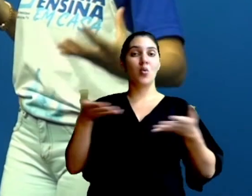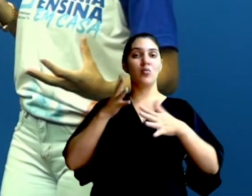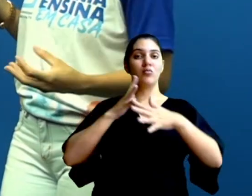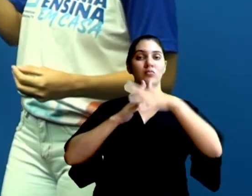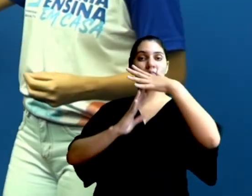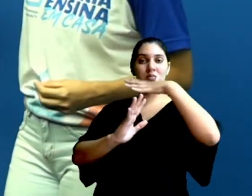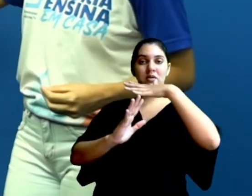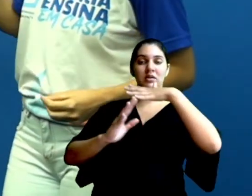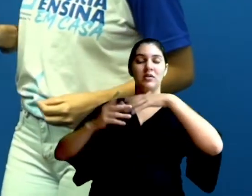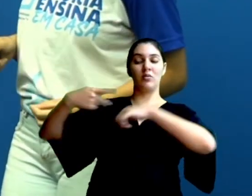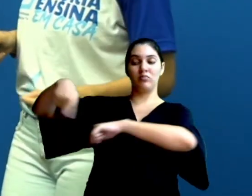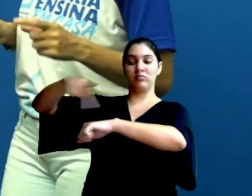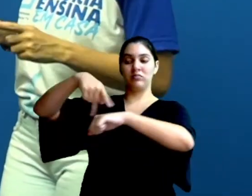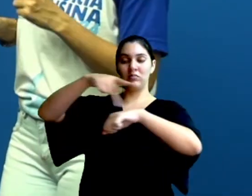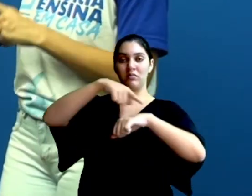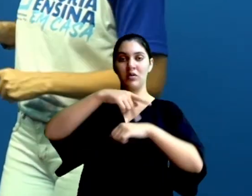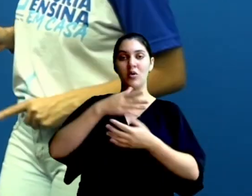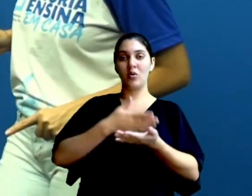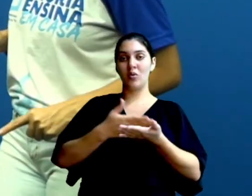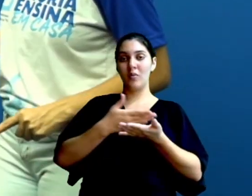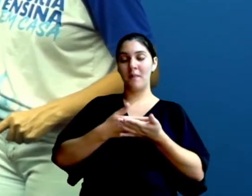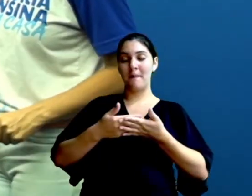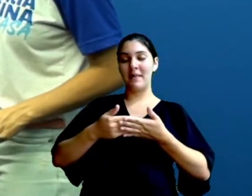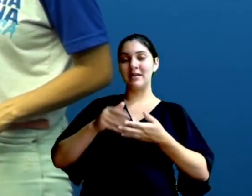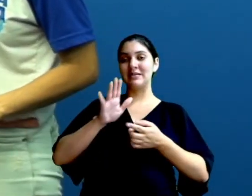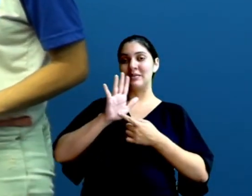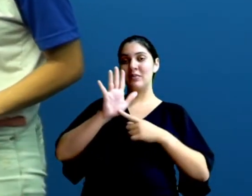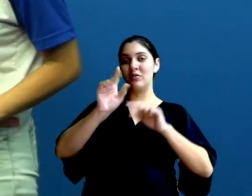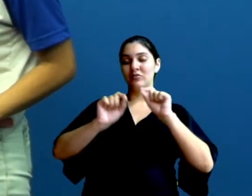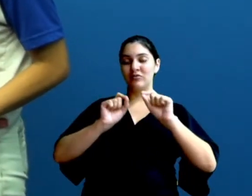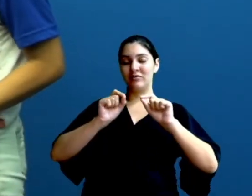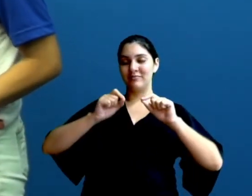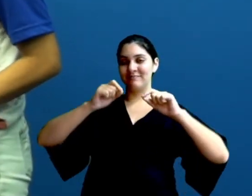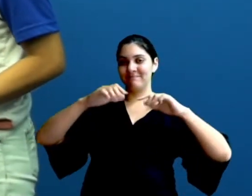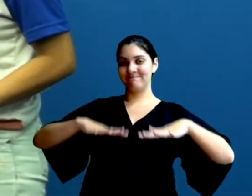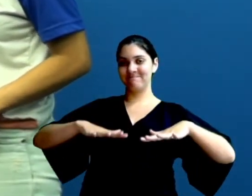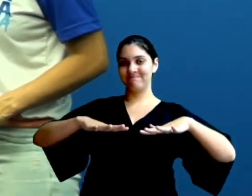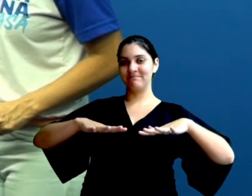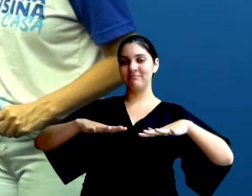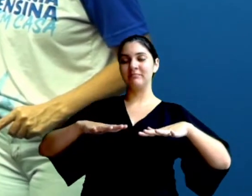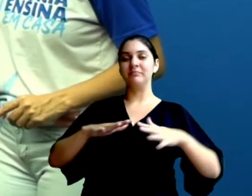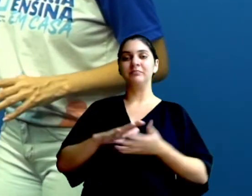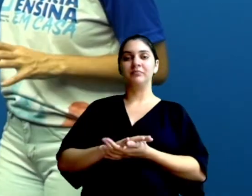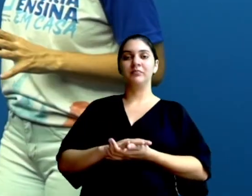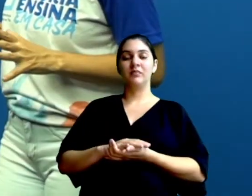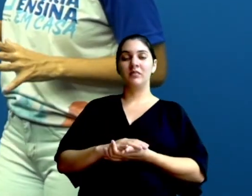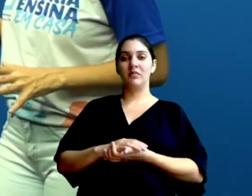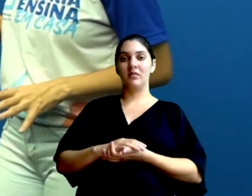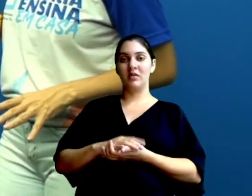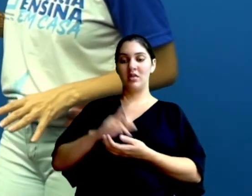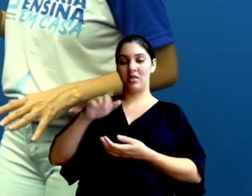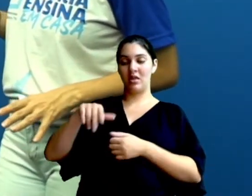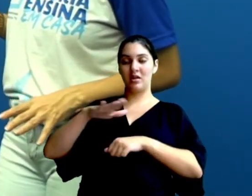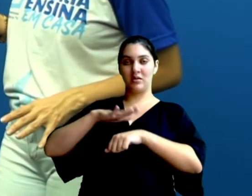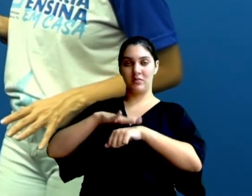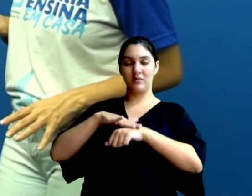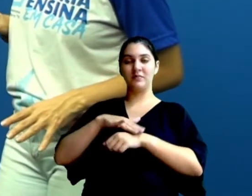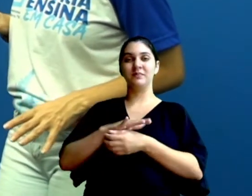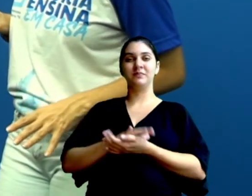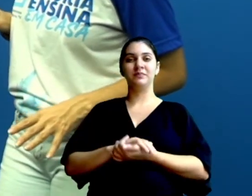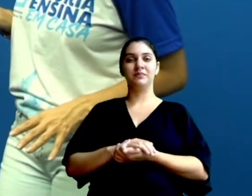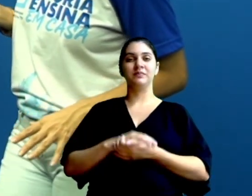migração internacional, começa a ser estabelecido ali nesse